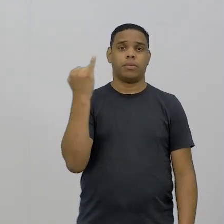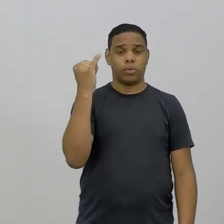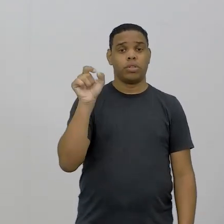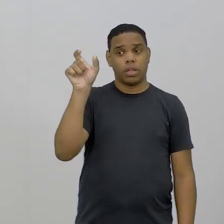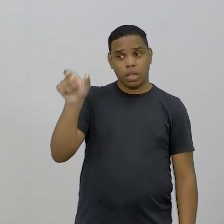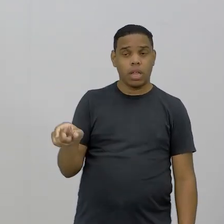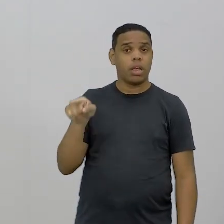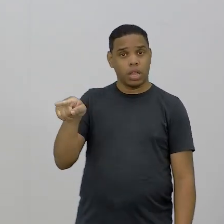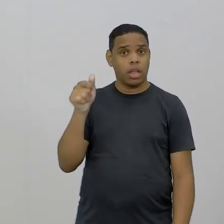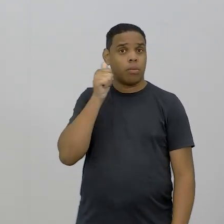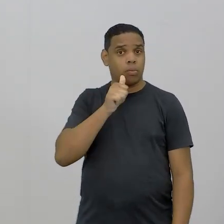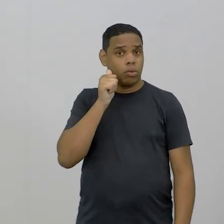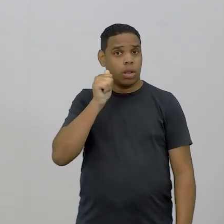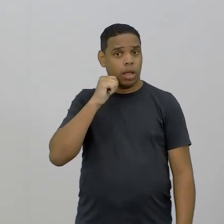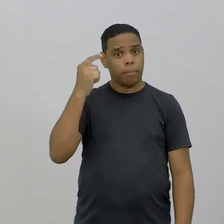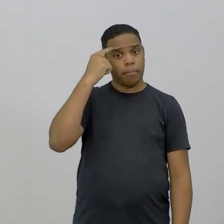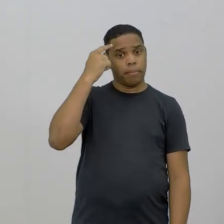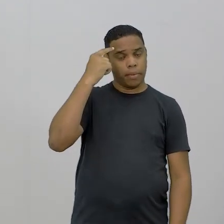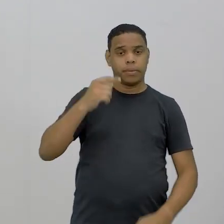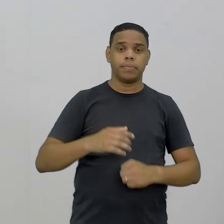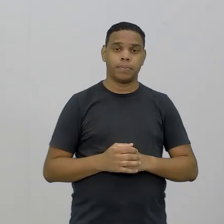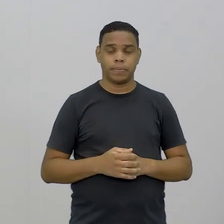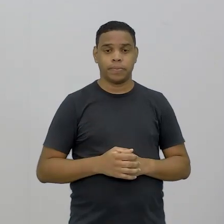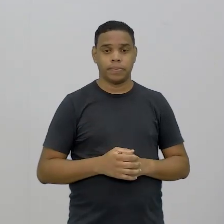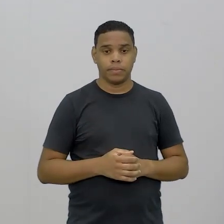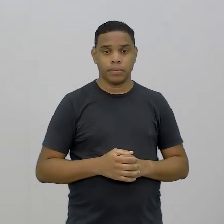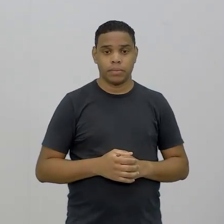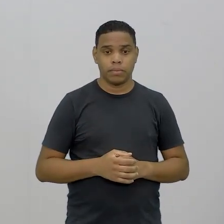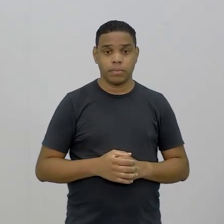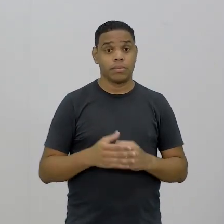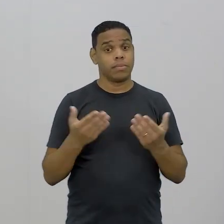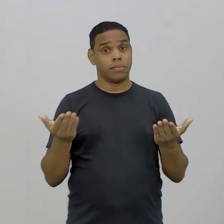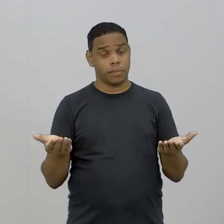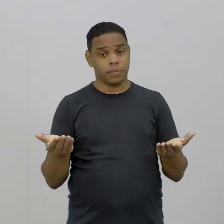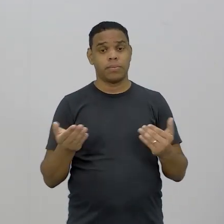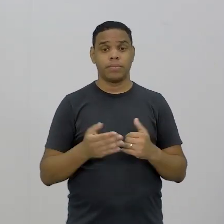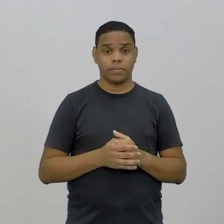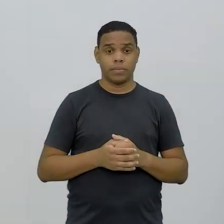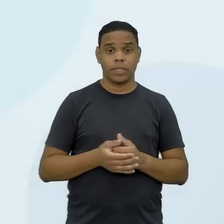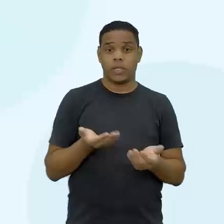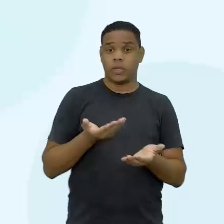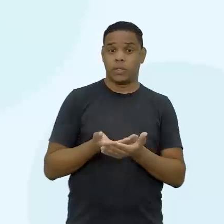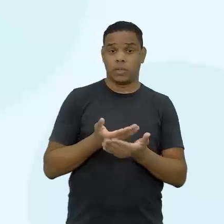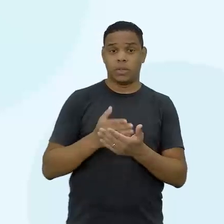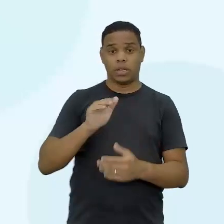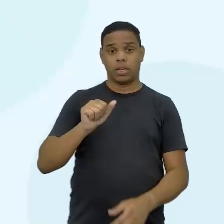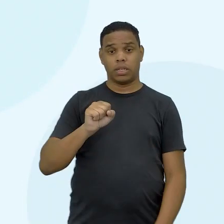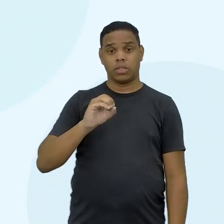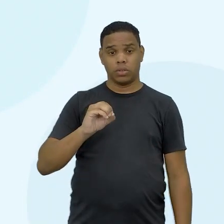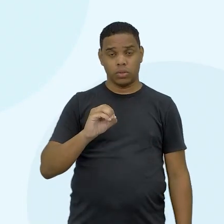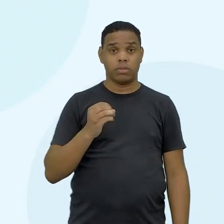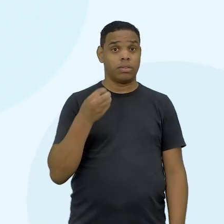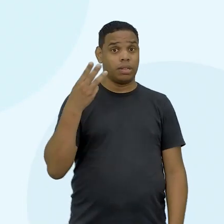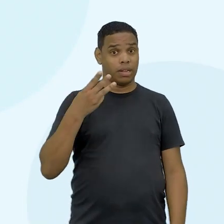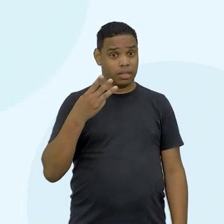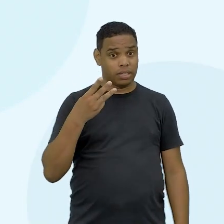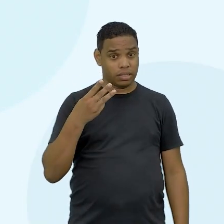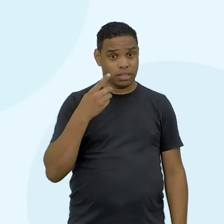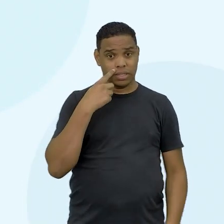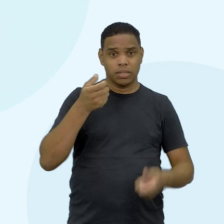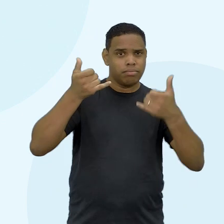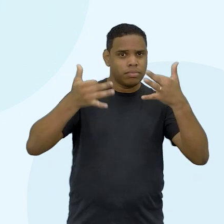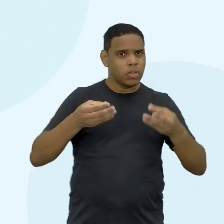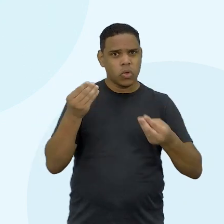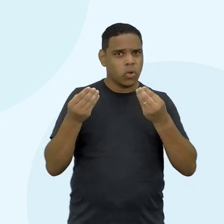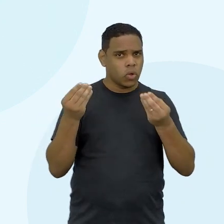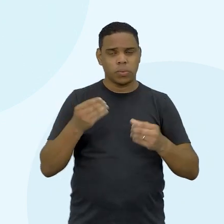mulher rever aí essas questões, né? E aí, a gente chega no nosso estudo de caso 3, né, Evê? Conta aí pra gente o